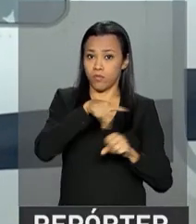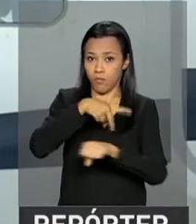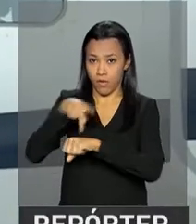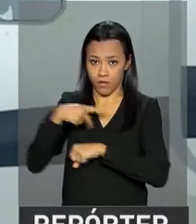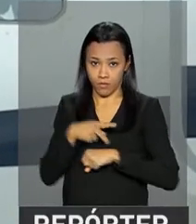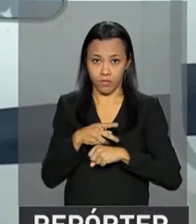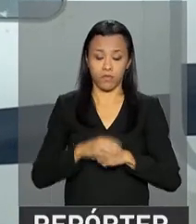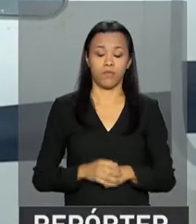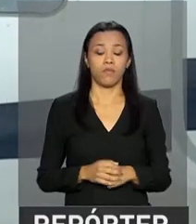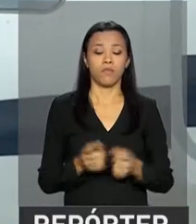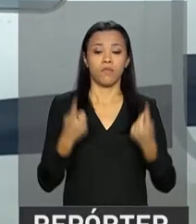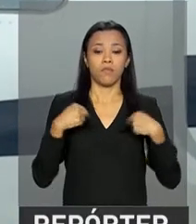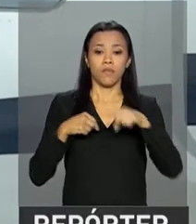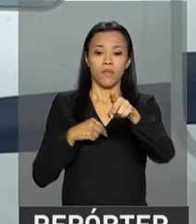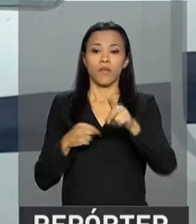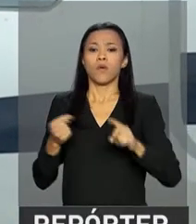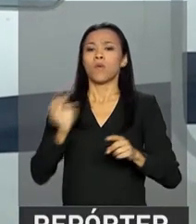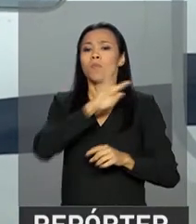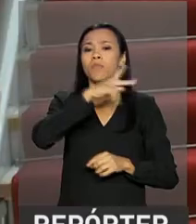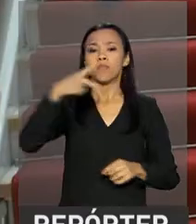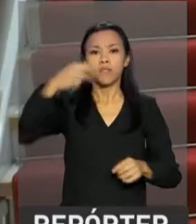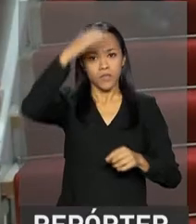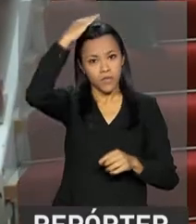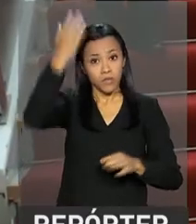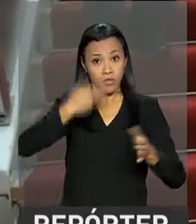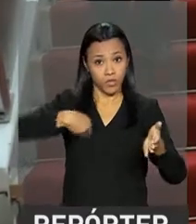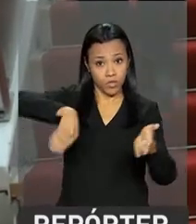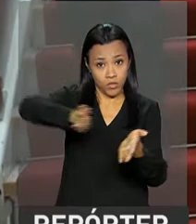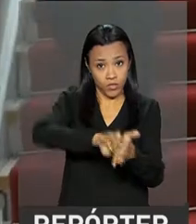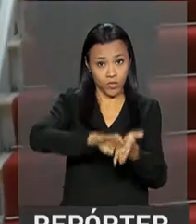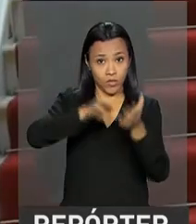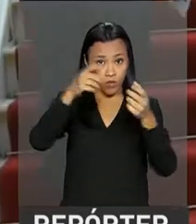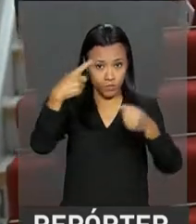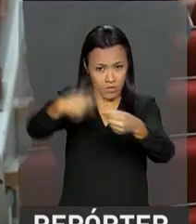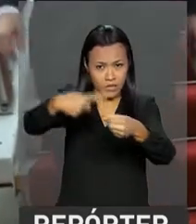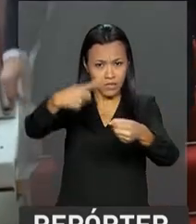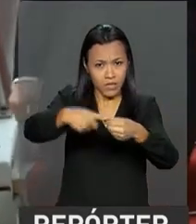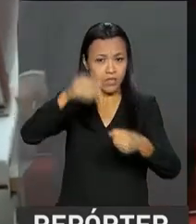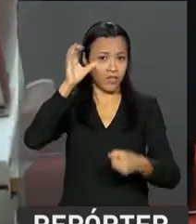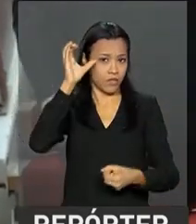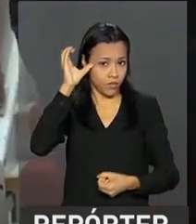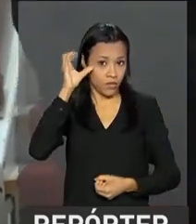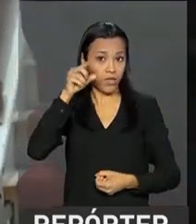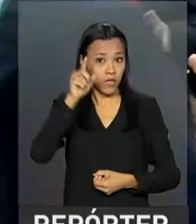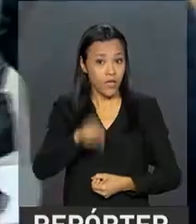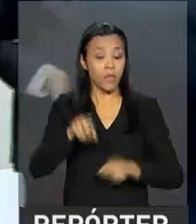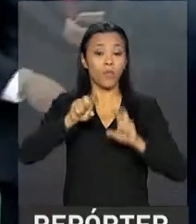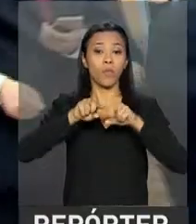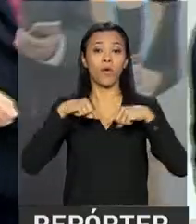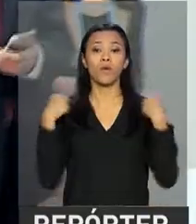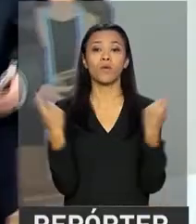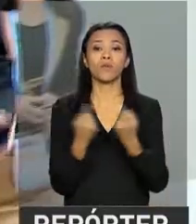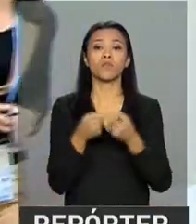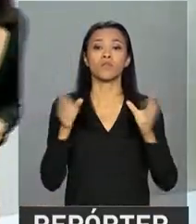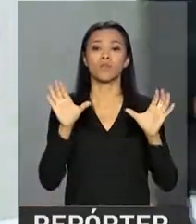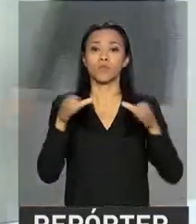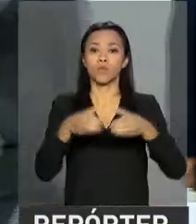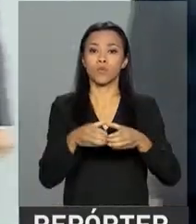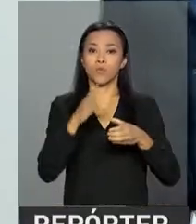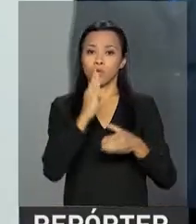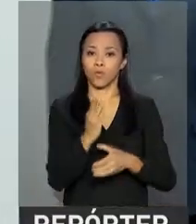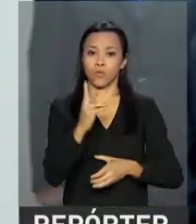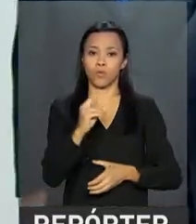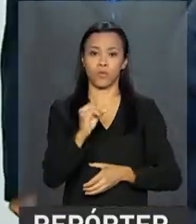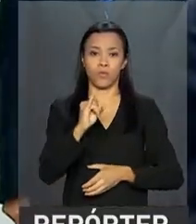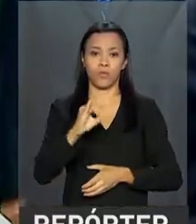O presidente Michel Temer desembarcou em Xiamen, na costa sudeste da China, para a 9ª cúpula do BRICS. Mas, antes das